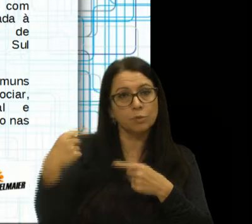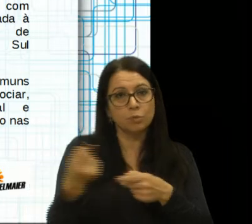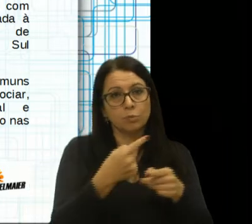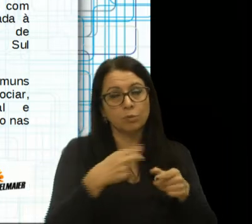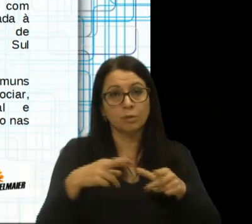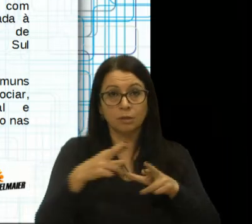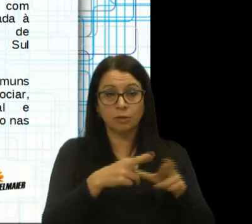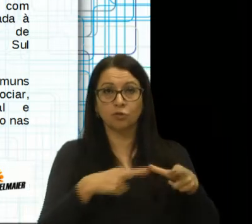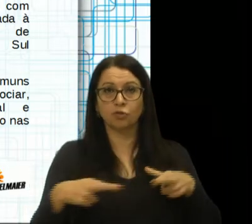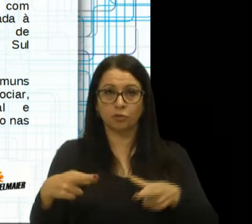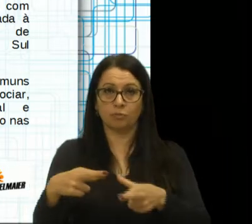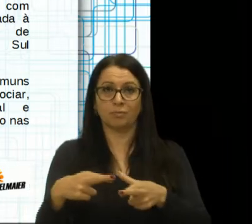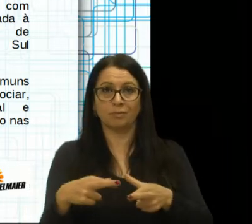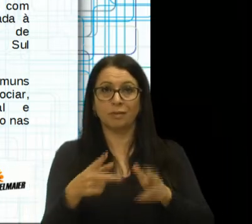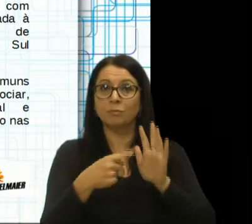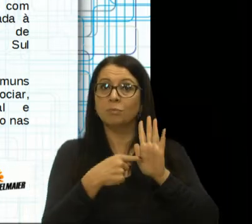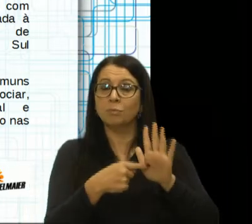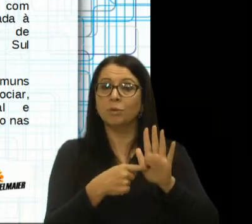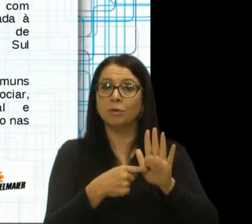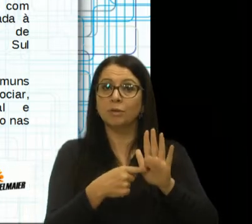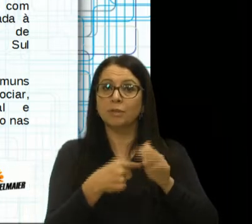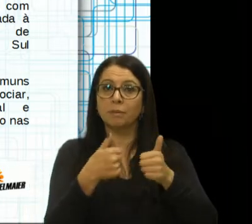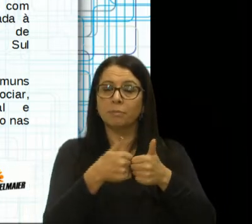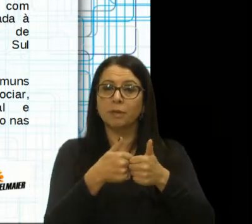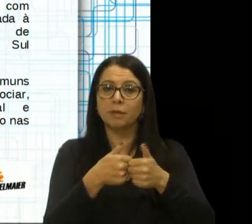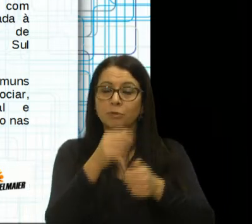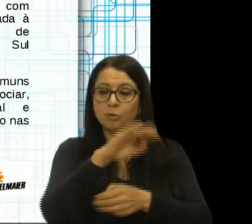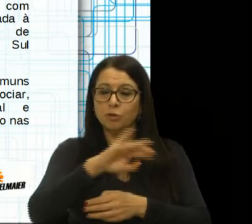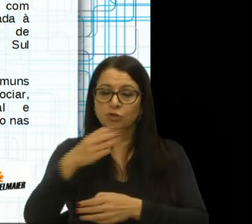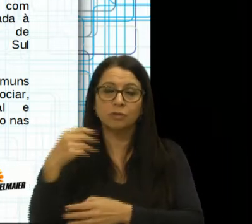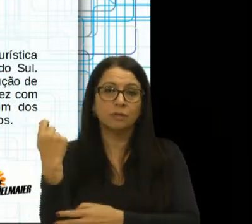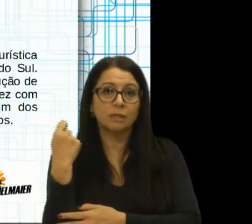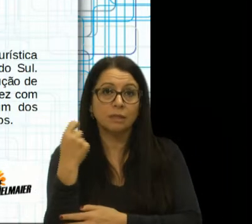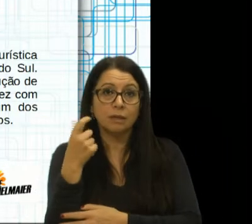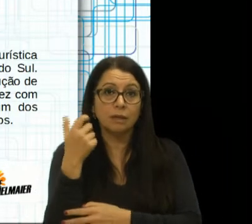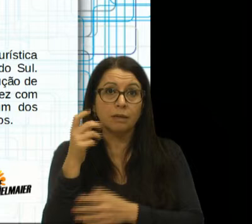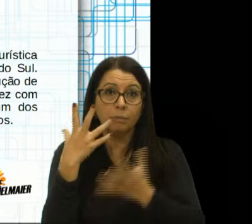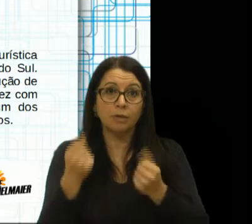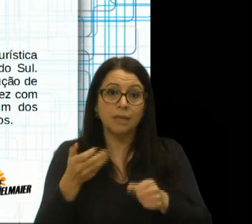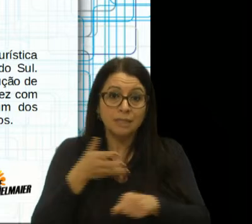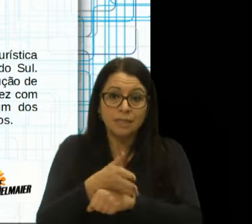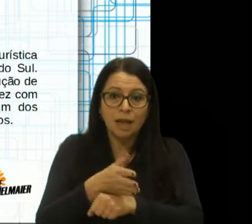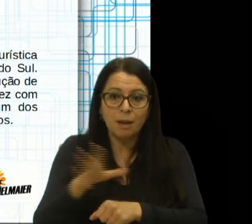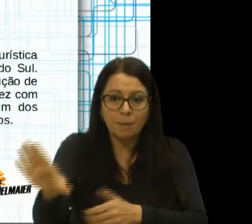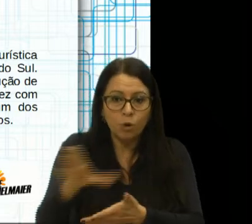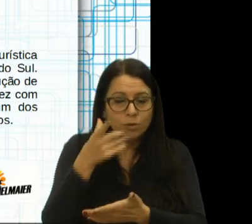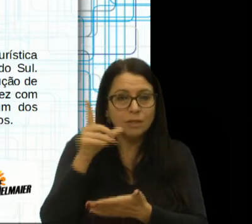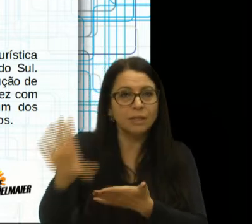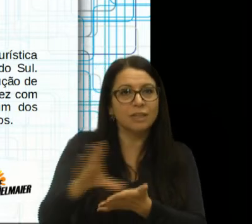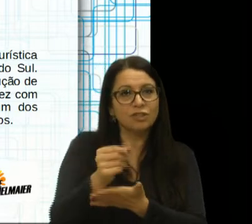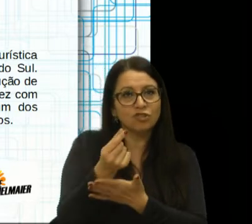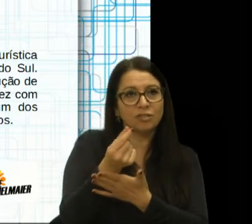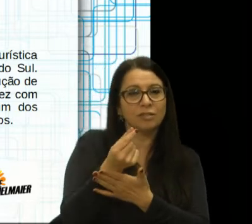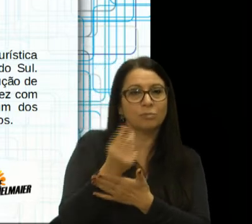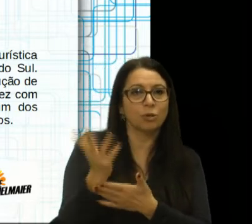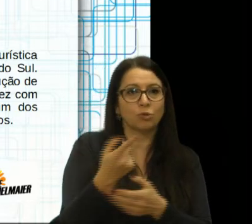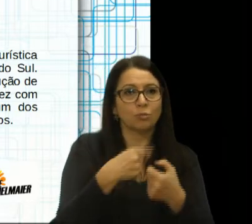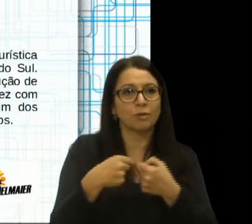E agora aparece a região metropolitana da Serra, que nos permite acessar financiamentos para todos os municípios